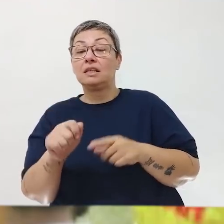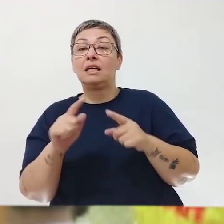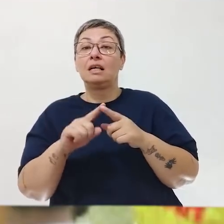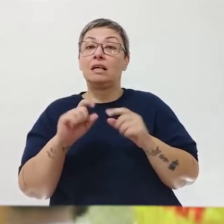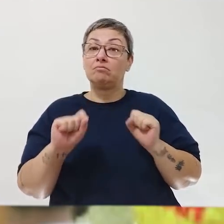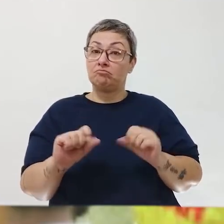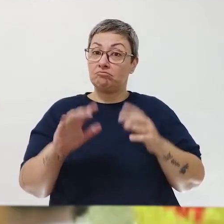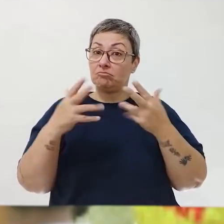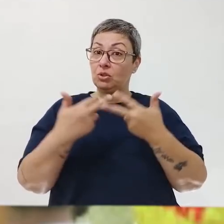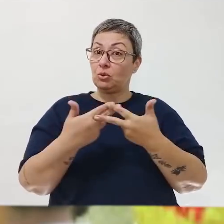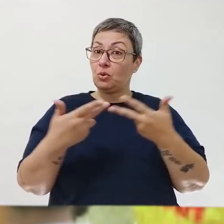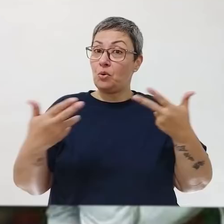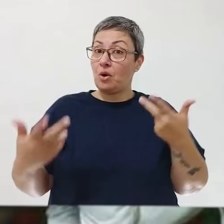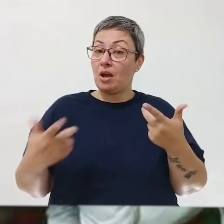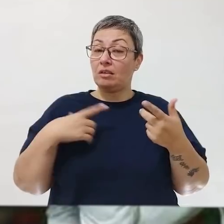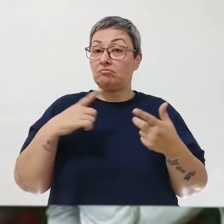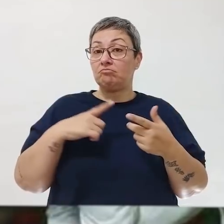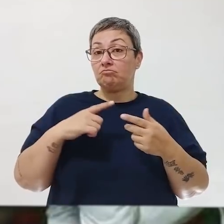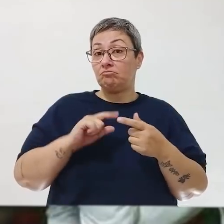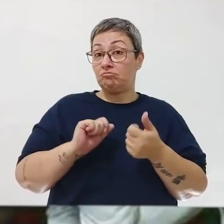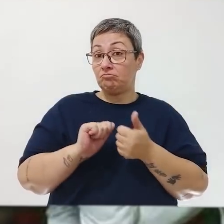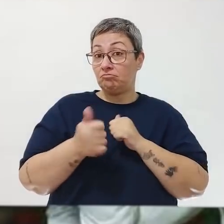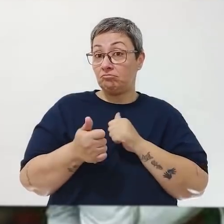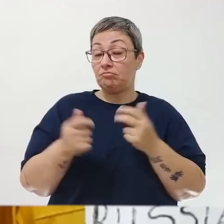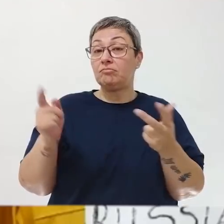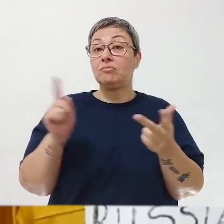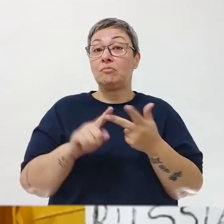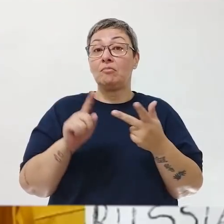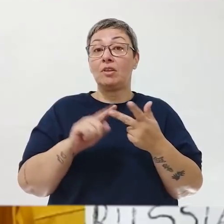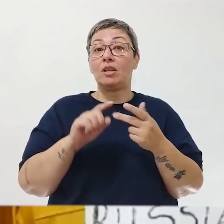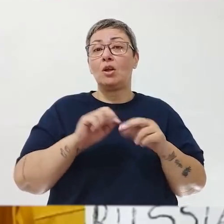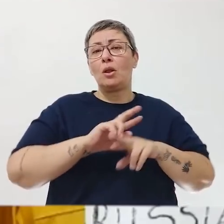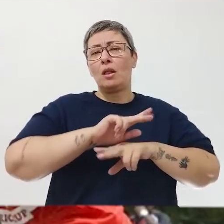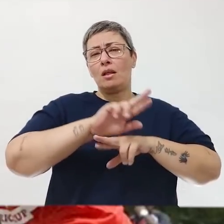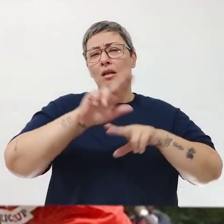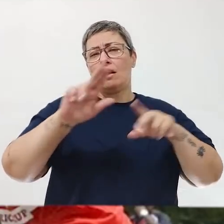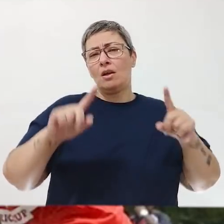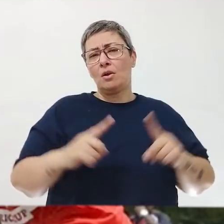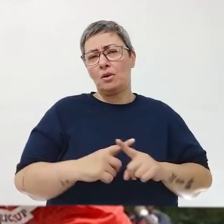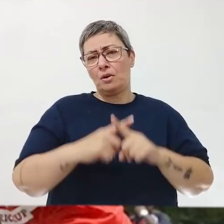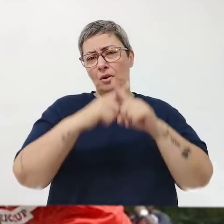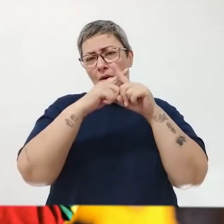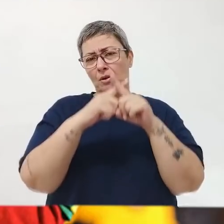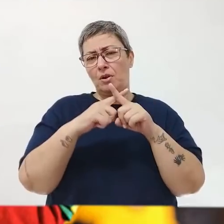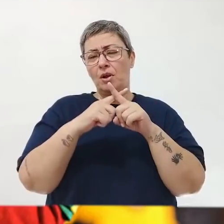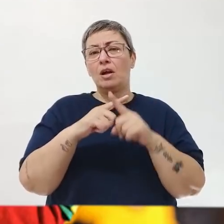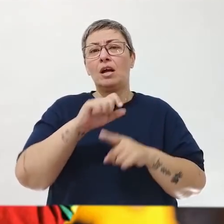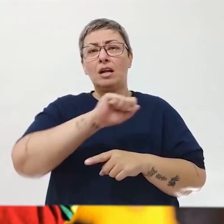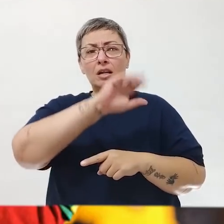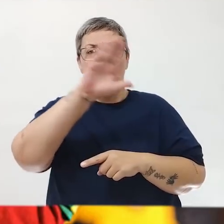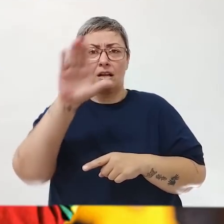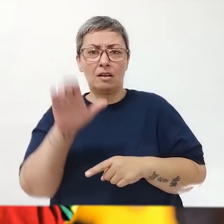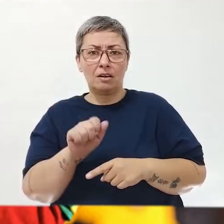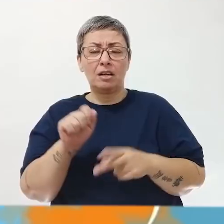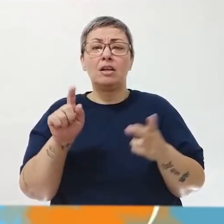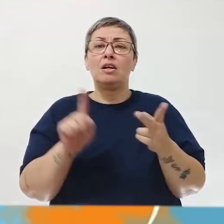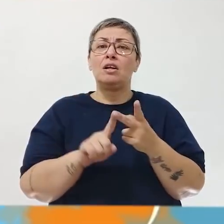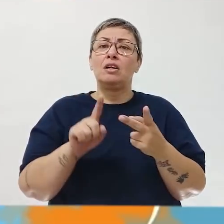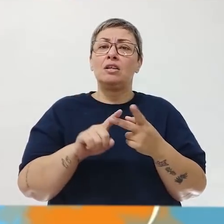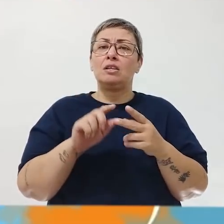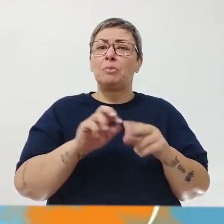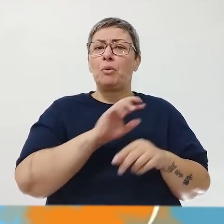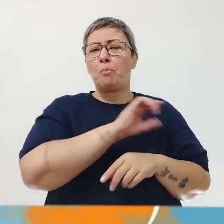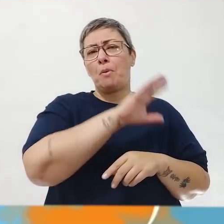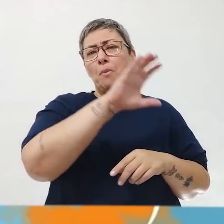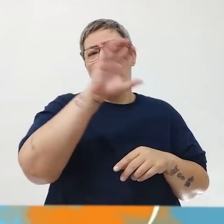é um evento com diferentes modalidades esportivas. Existem também diversas competições esportivas na África, assim como